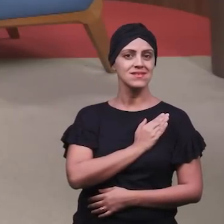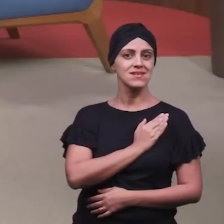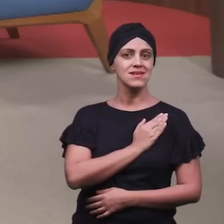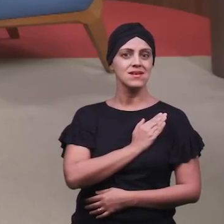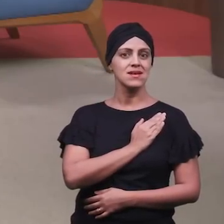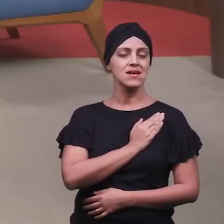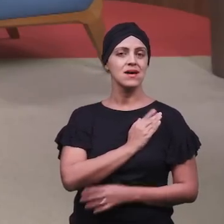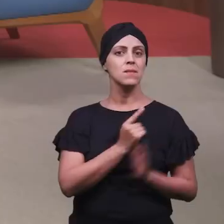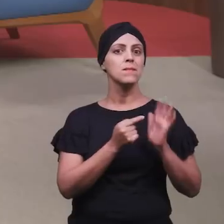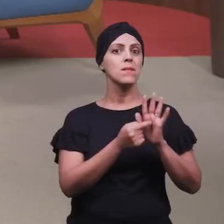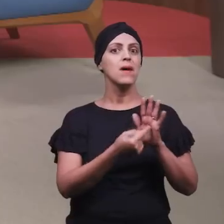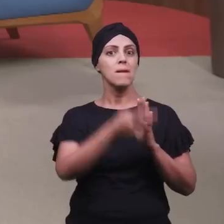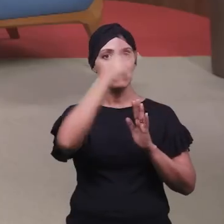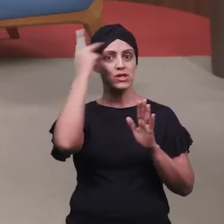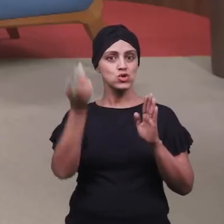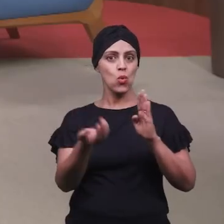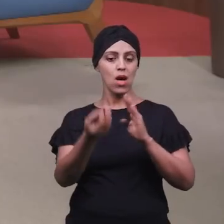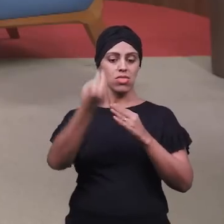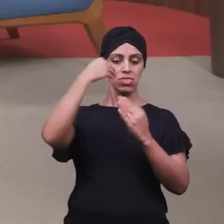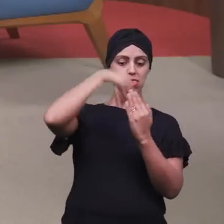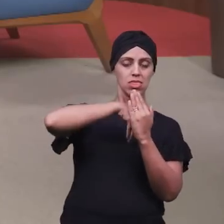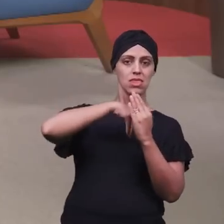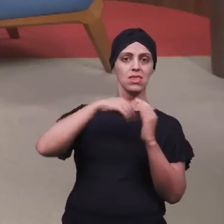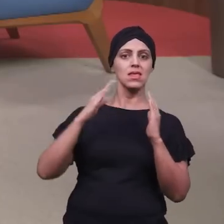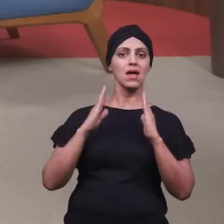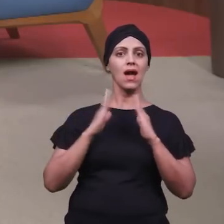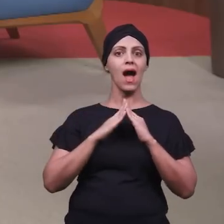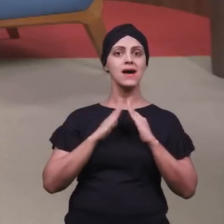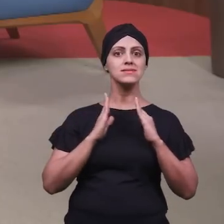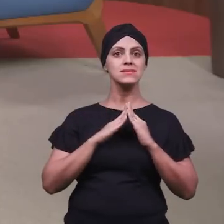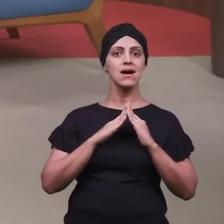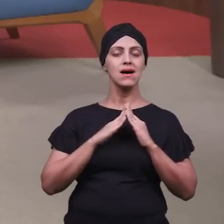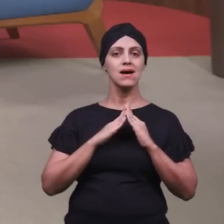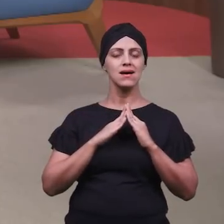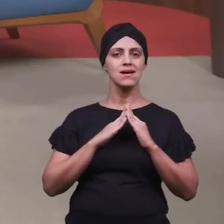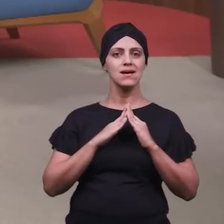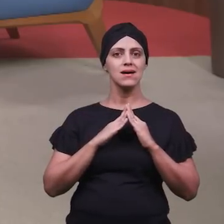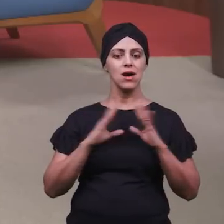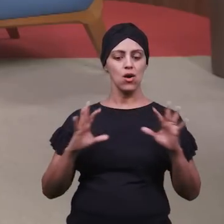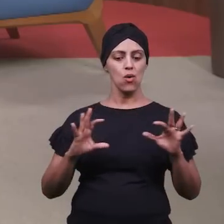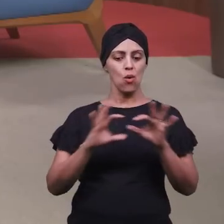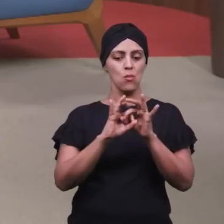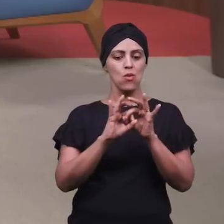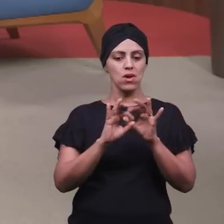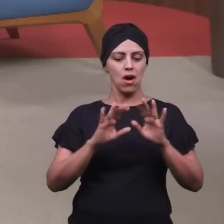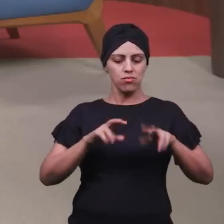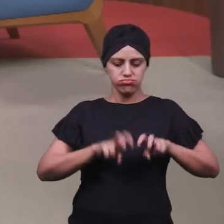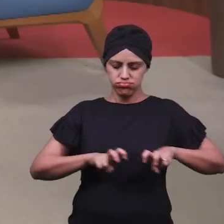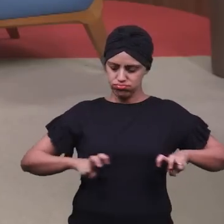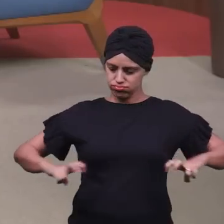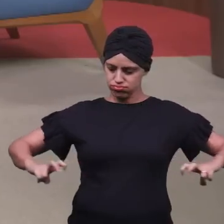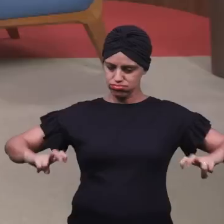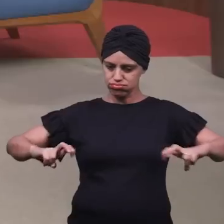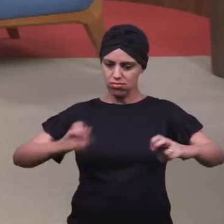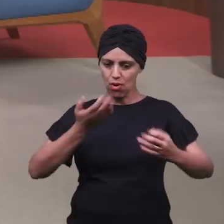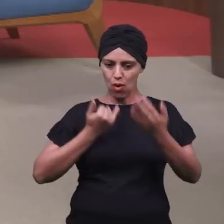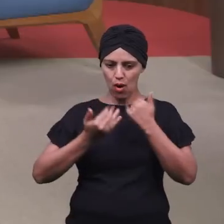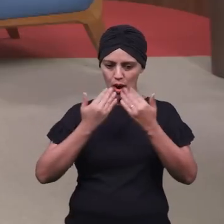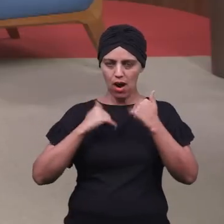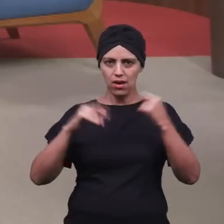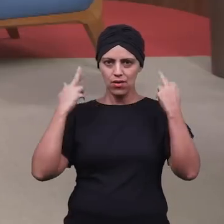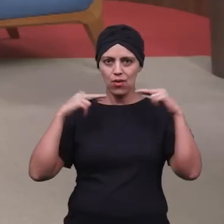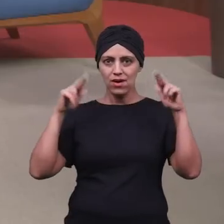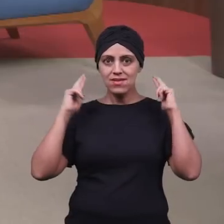estava dentro da casa, no corpo, na comunhão, comendo a Páscoa. Porque